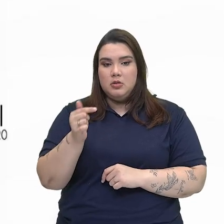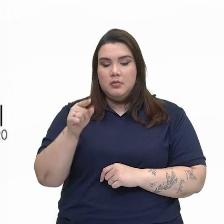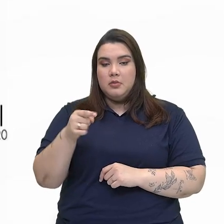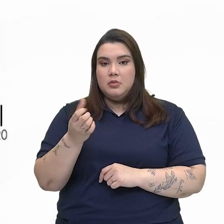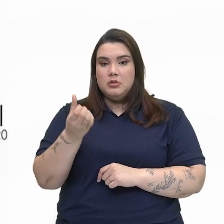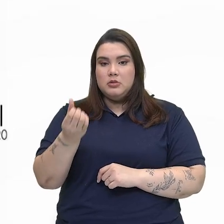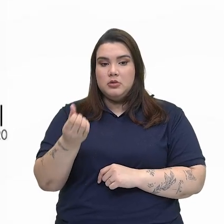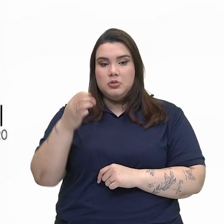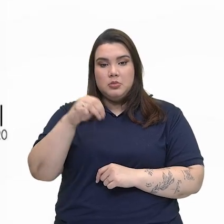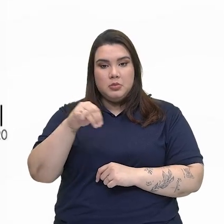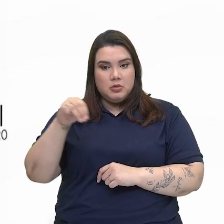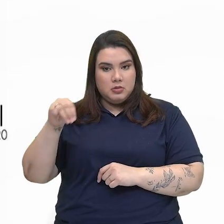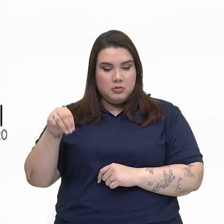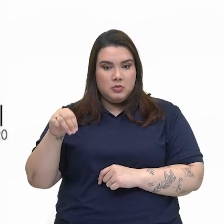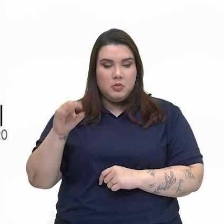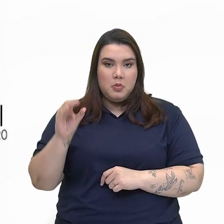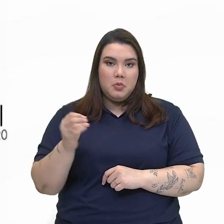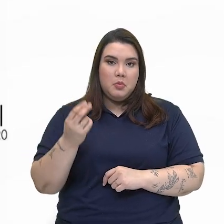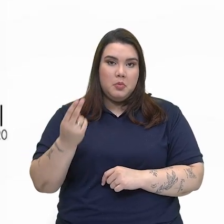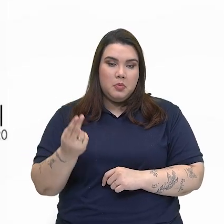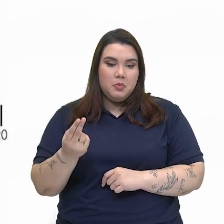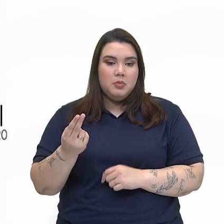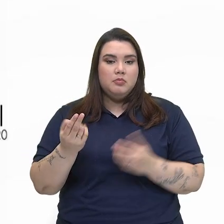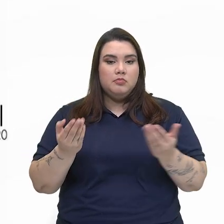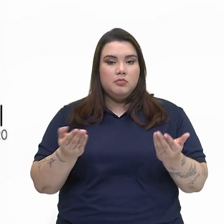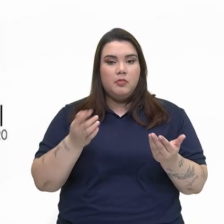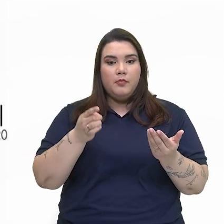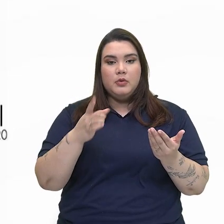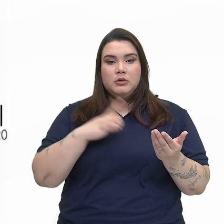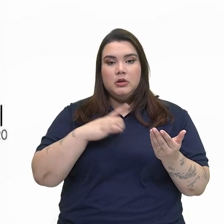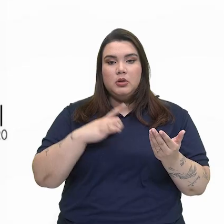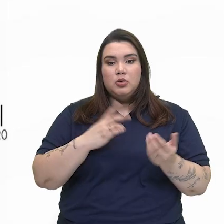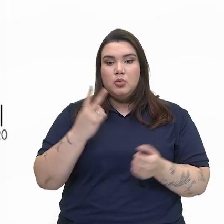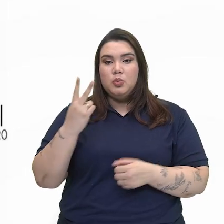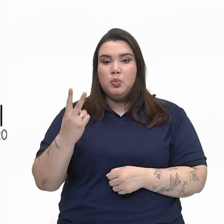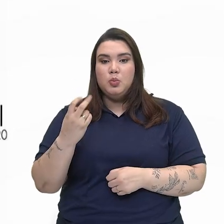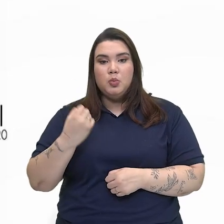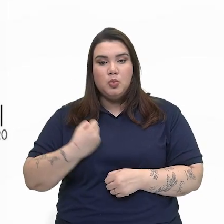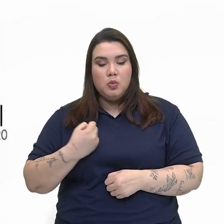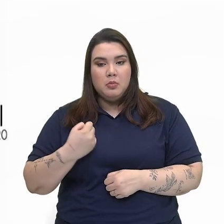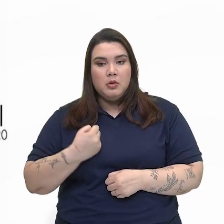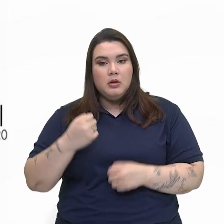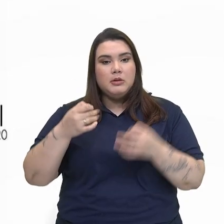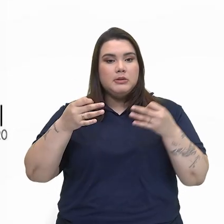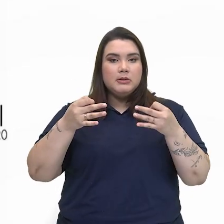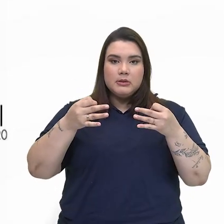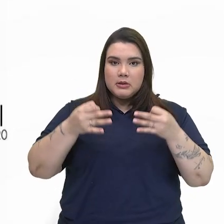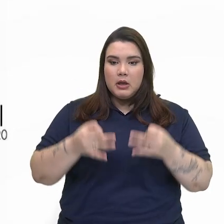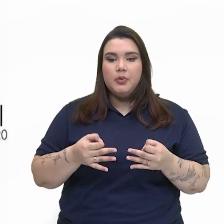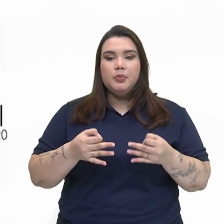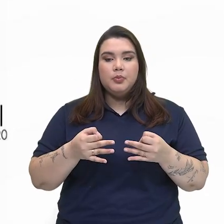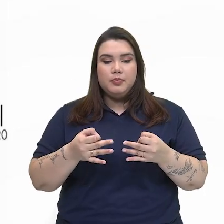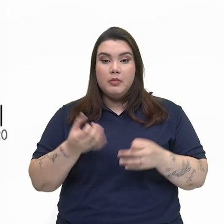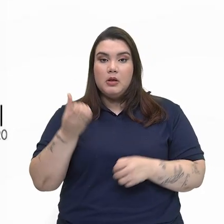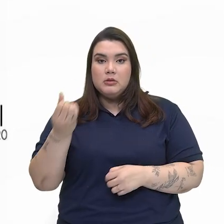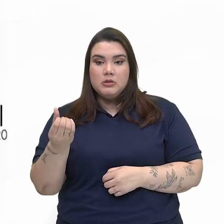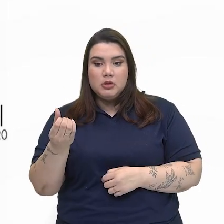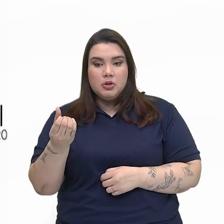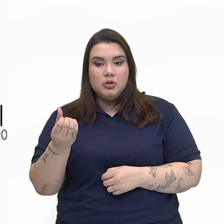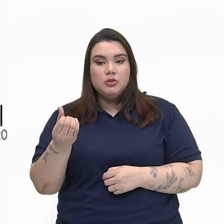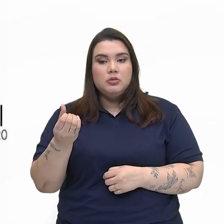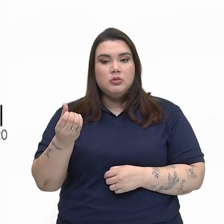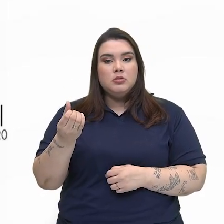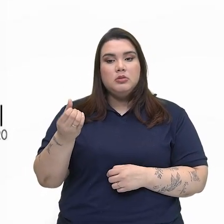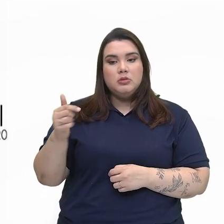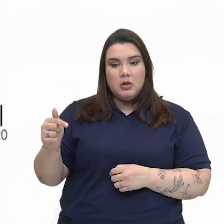67,6 milímetros. Ou seja, você tem dois algarismos que tem certeza que estão corretos, que é o 6 e o